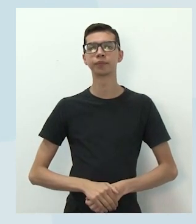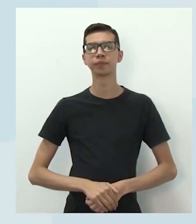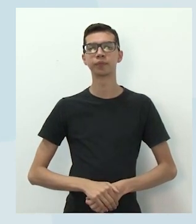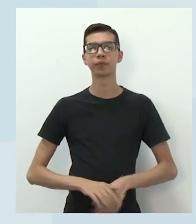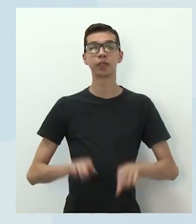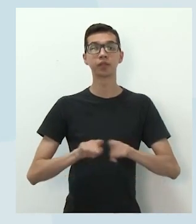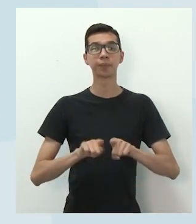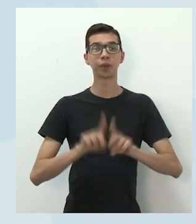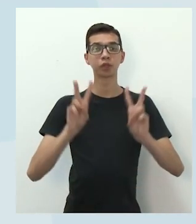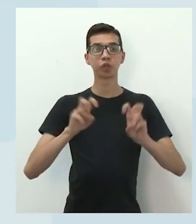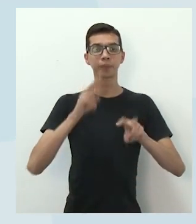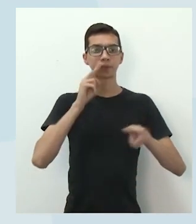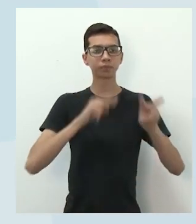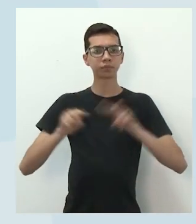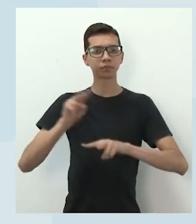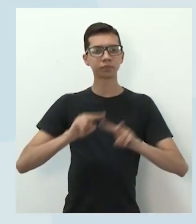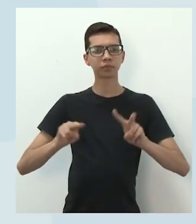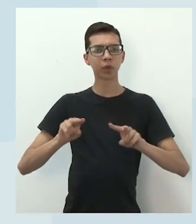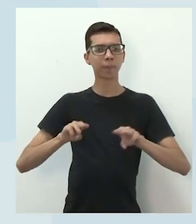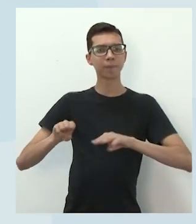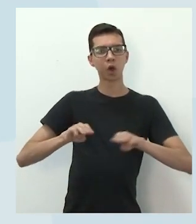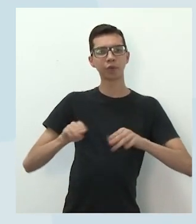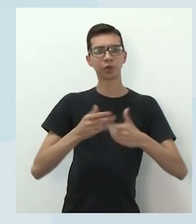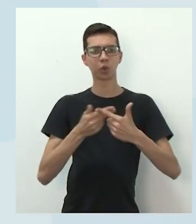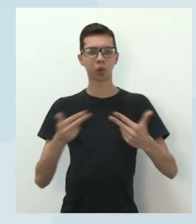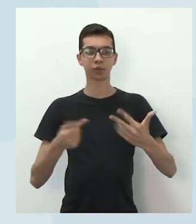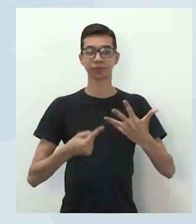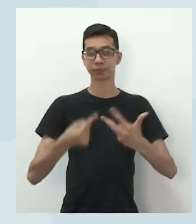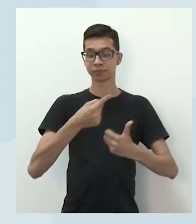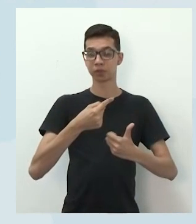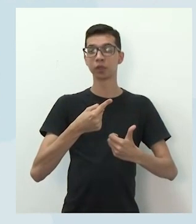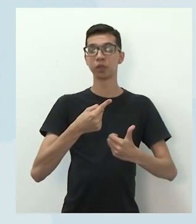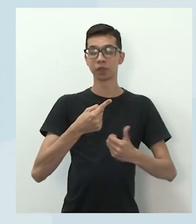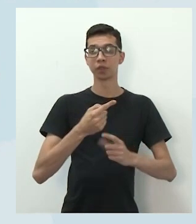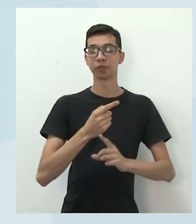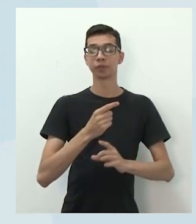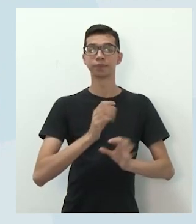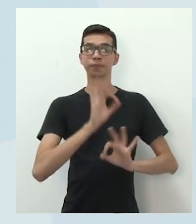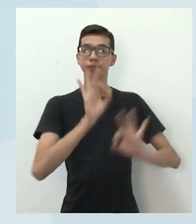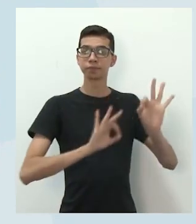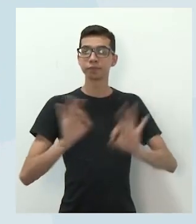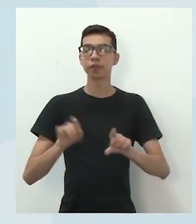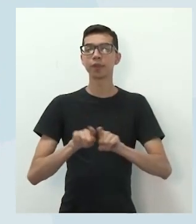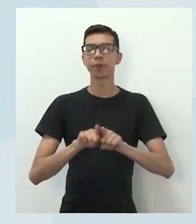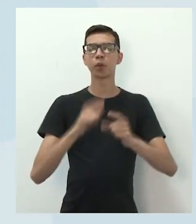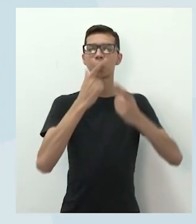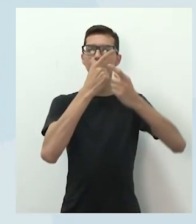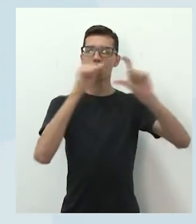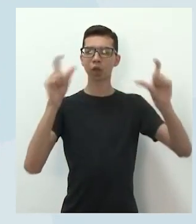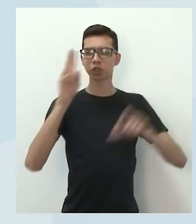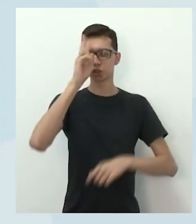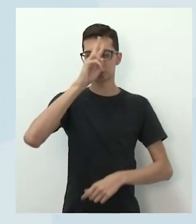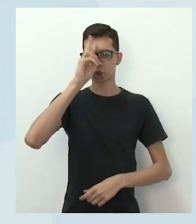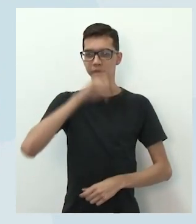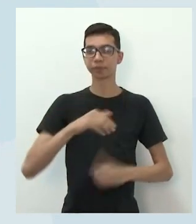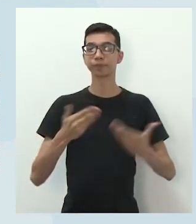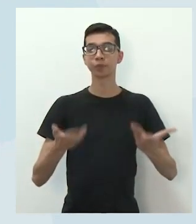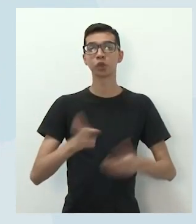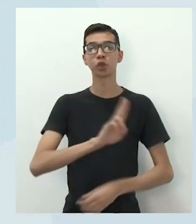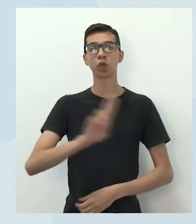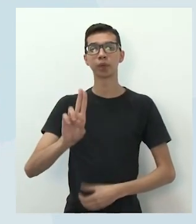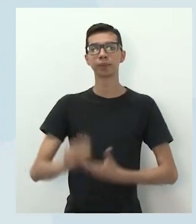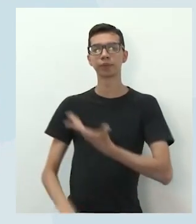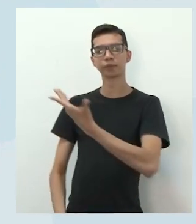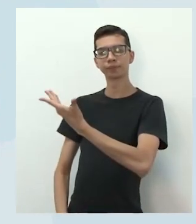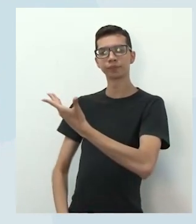ilusão de movimento das obras futuristas e na produção de histórias em quadrinhos. Tá? Então, gente, o Georges Méliès, em